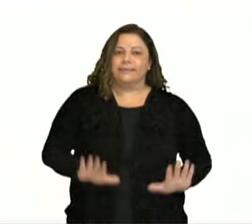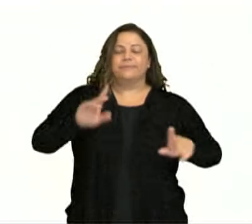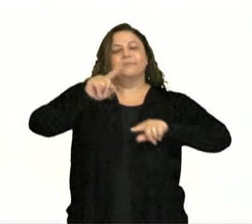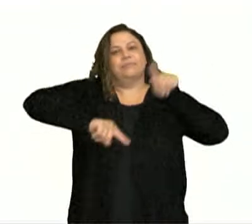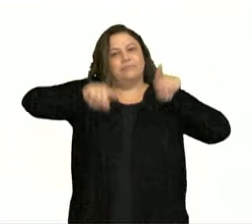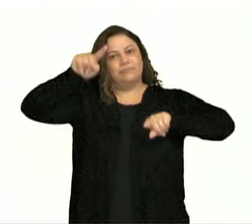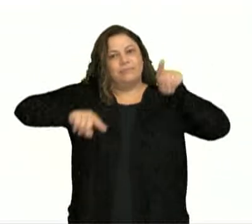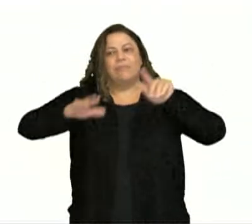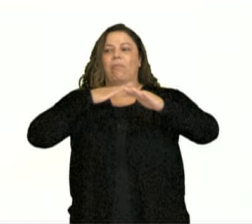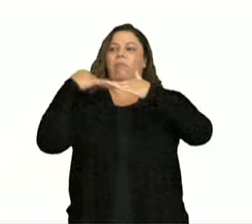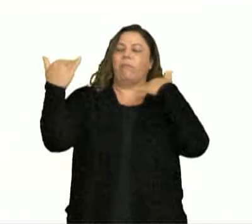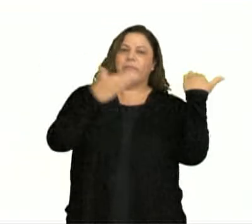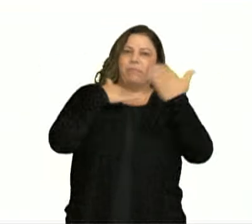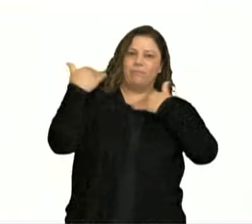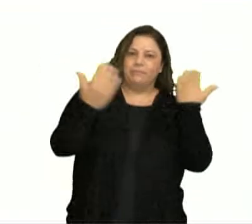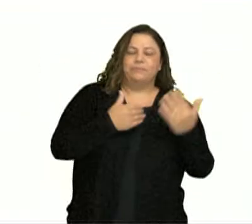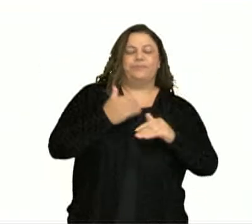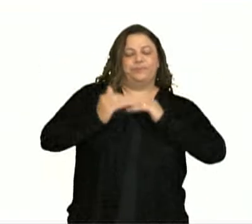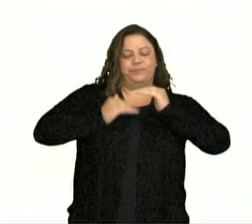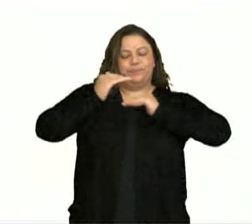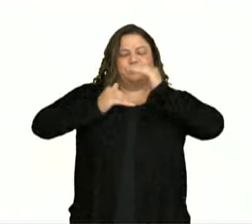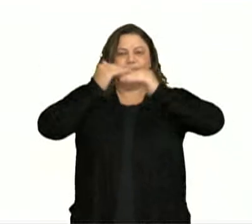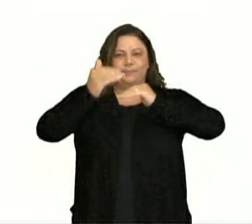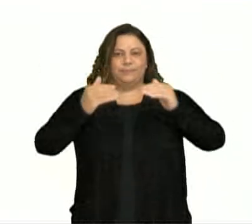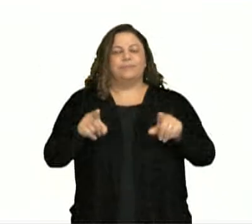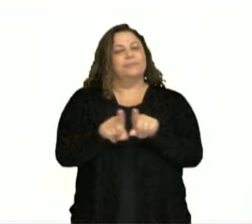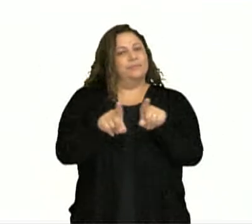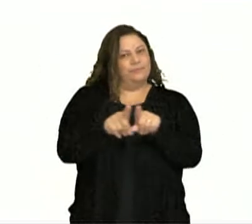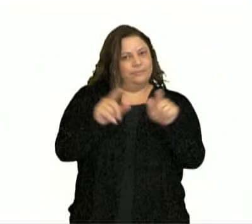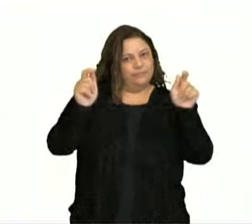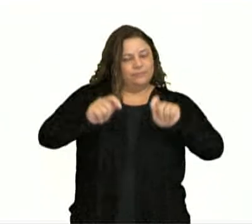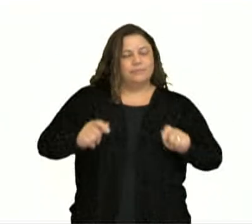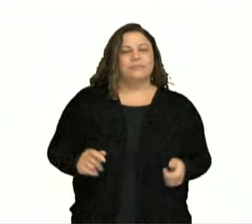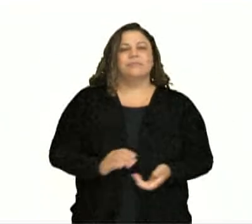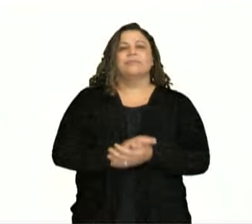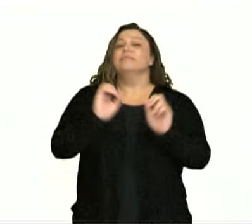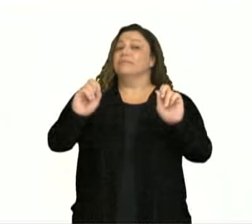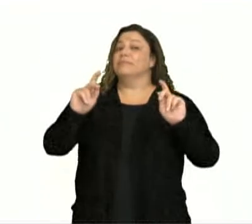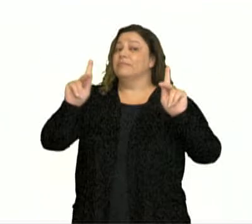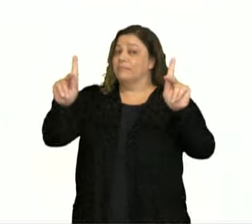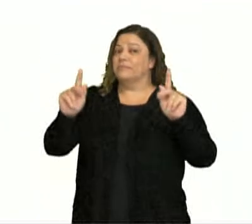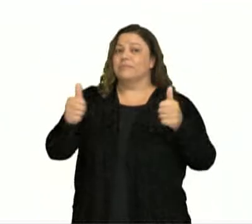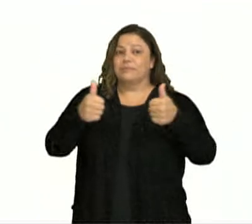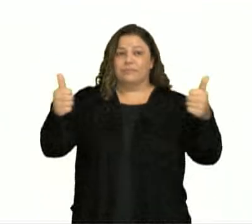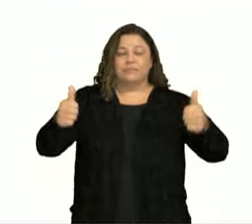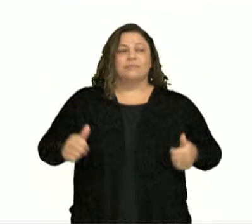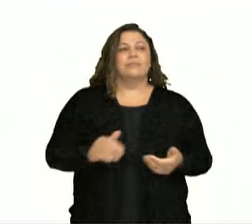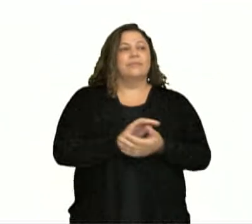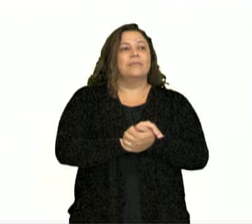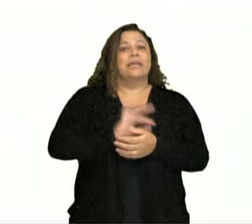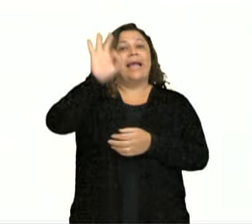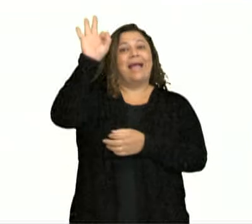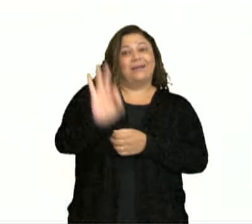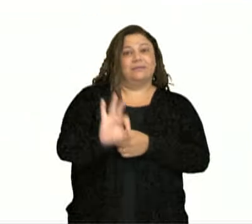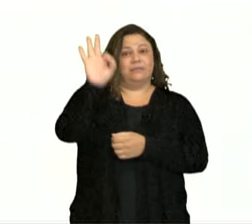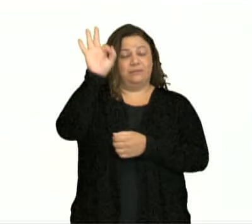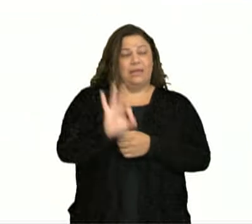de mortalidade e crescimento vegetativo, ok? E da taxa de